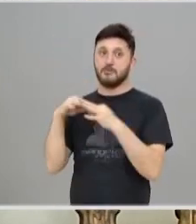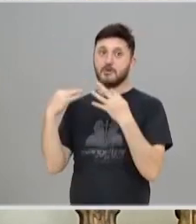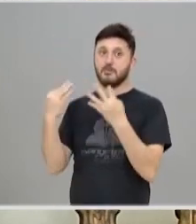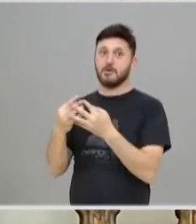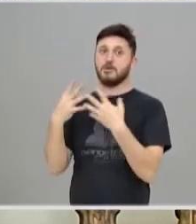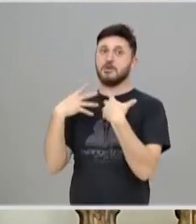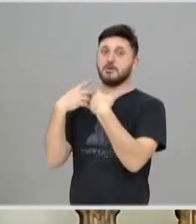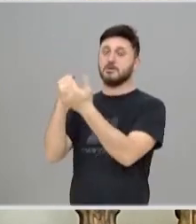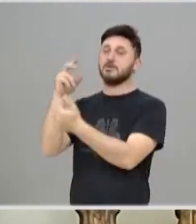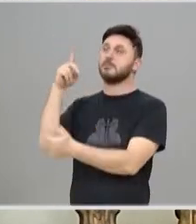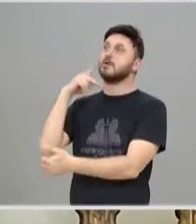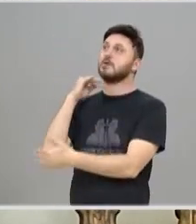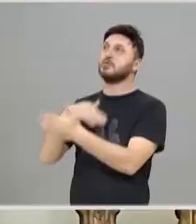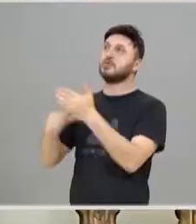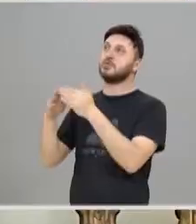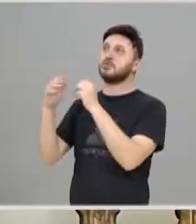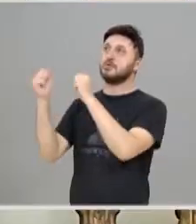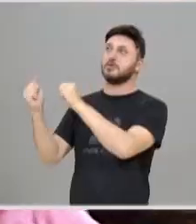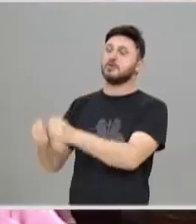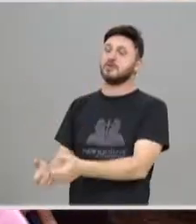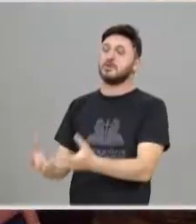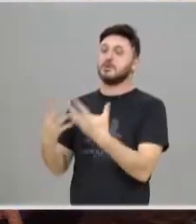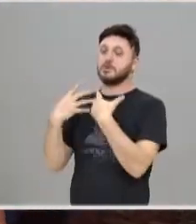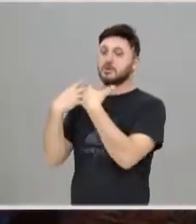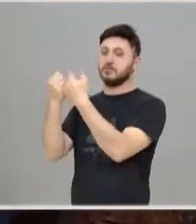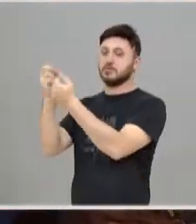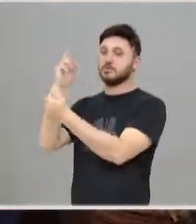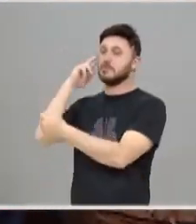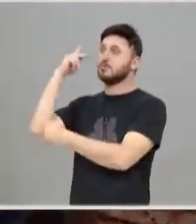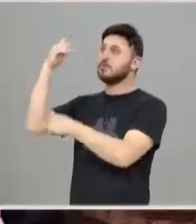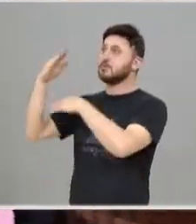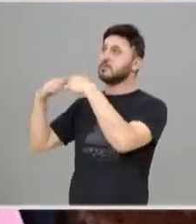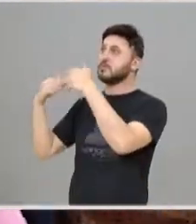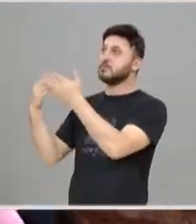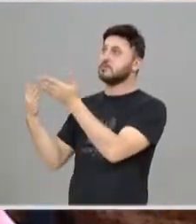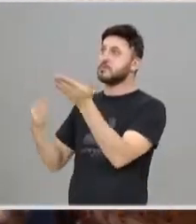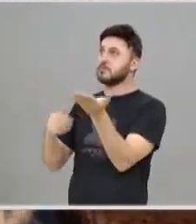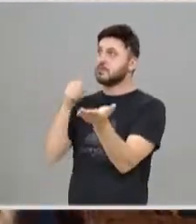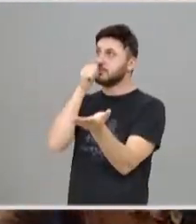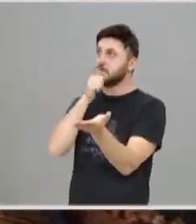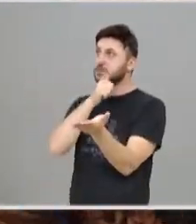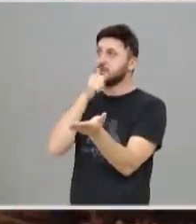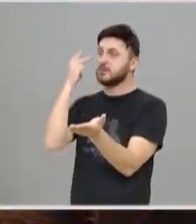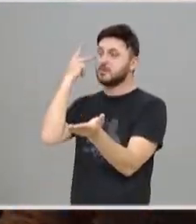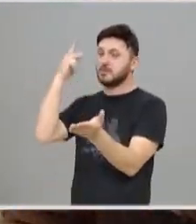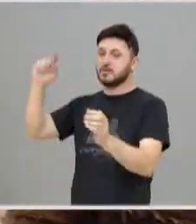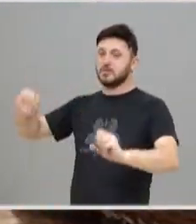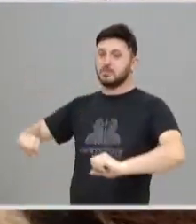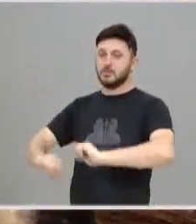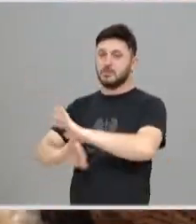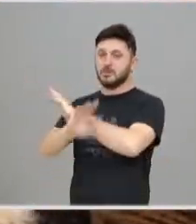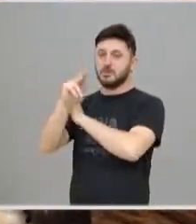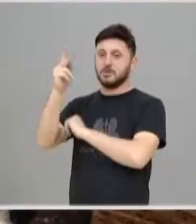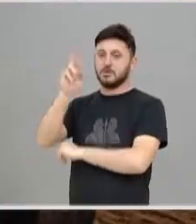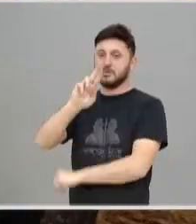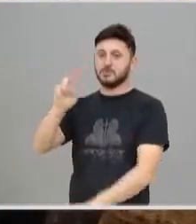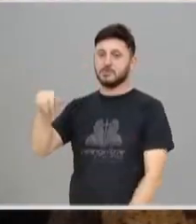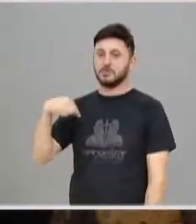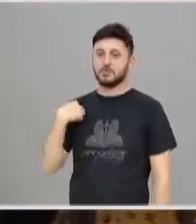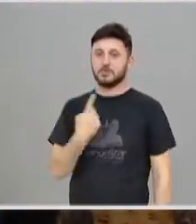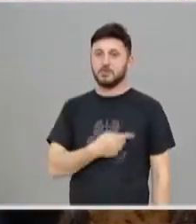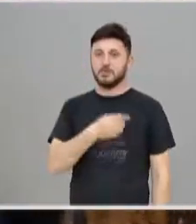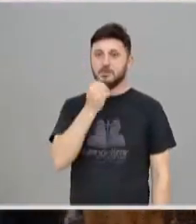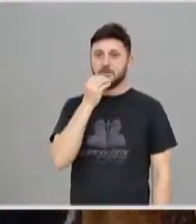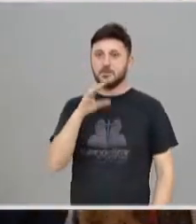seja aceito por Deus Pai Todo-Poderoso. Receba o Senhor por tuas mãos este sacrifício, para a glória do